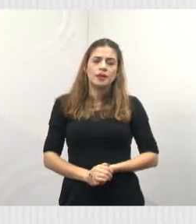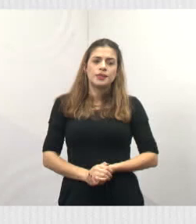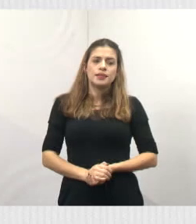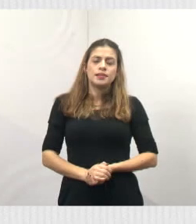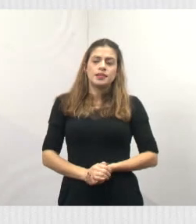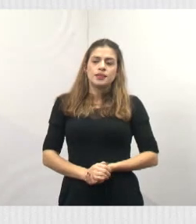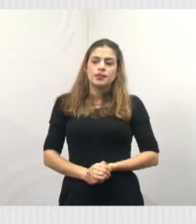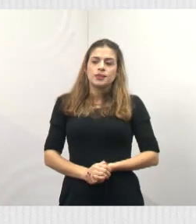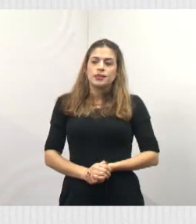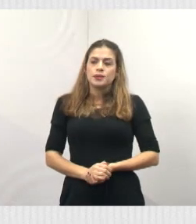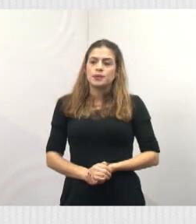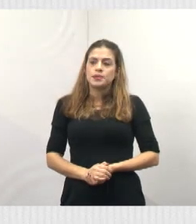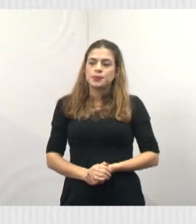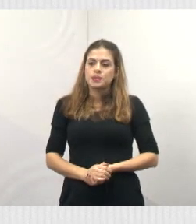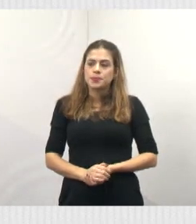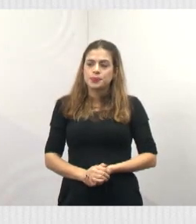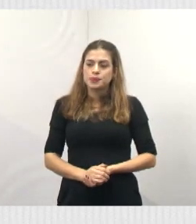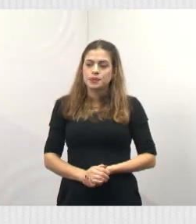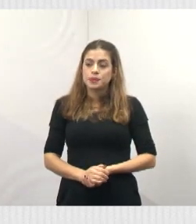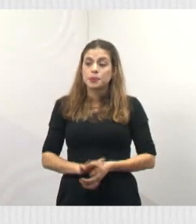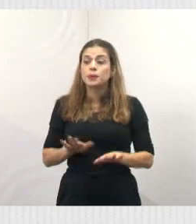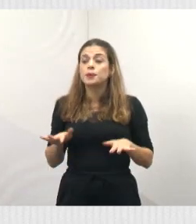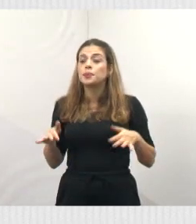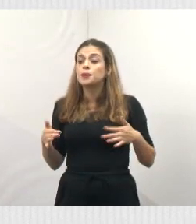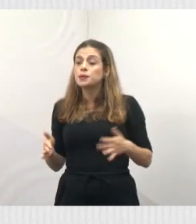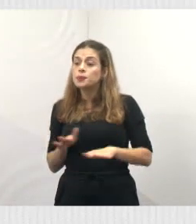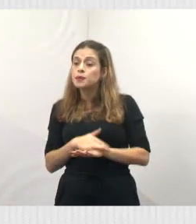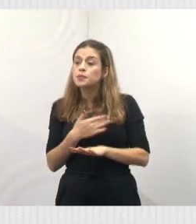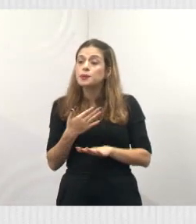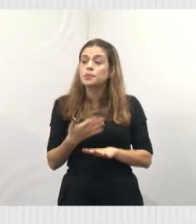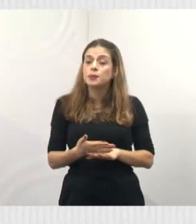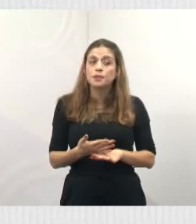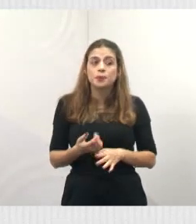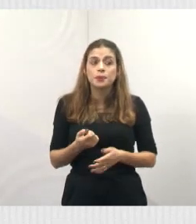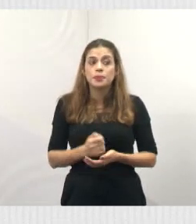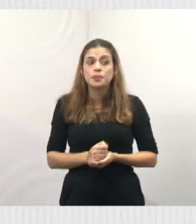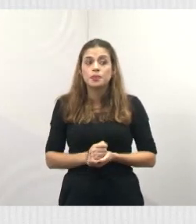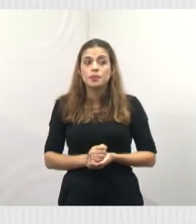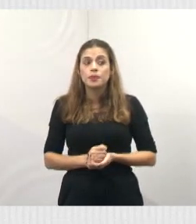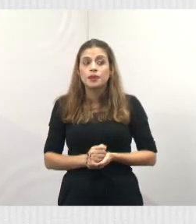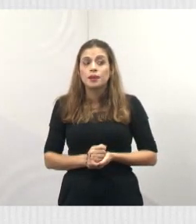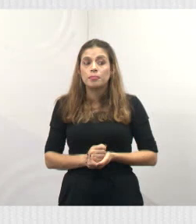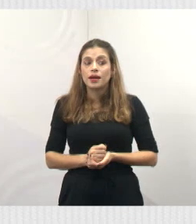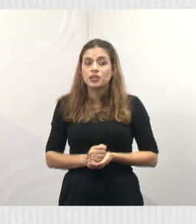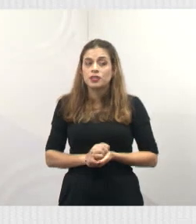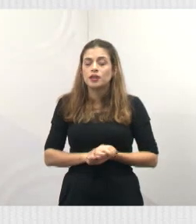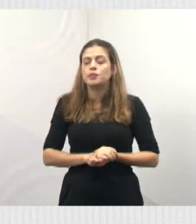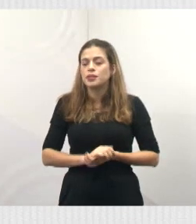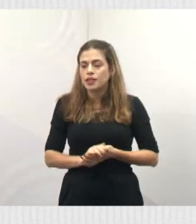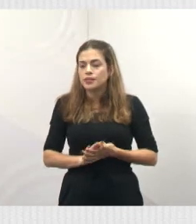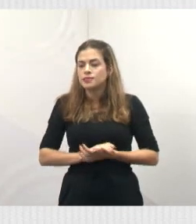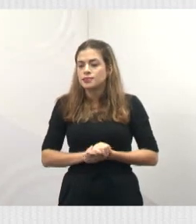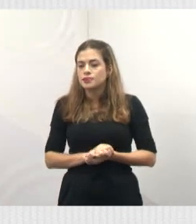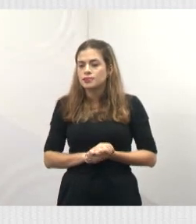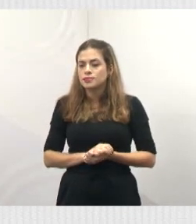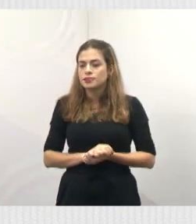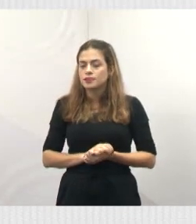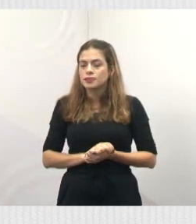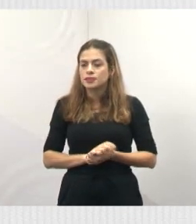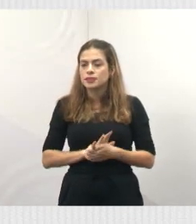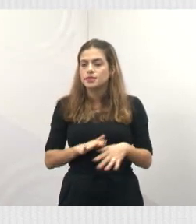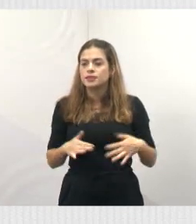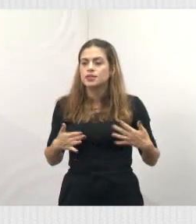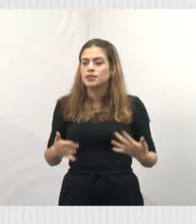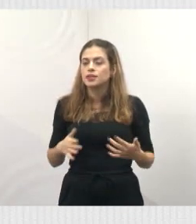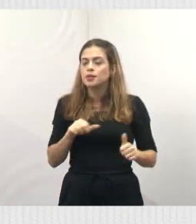será demitida. E eles recomendam que enquanto a jurisprudência não pacificar isso, acompanhe a jurisprudência. Se mudar, porque